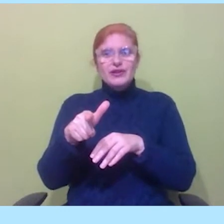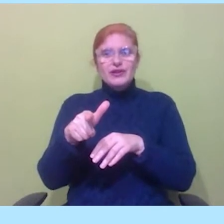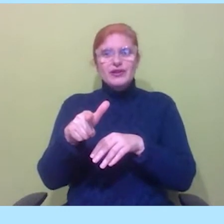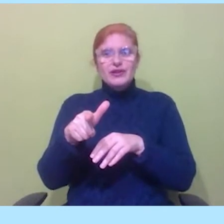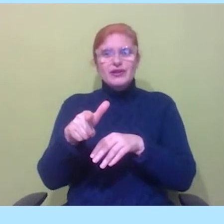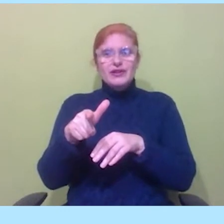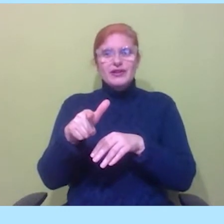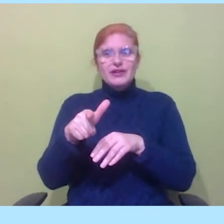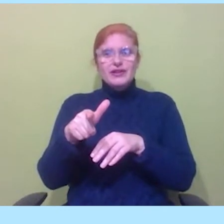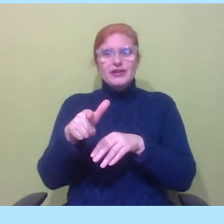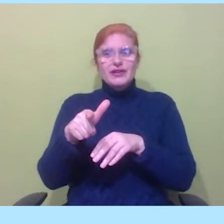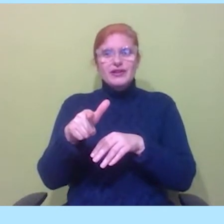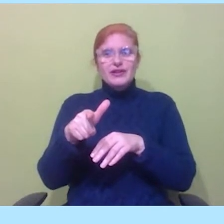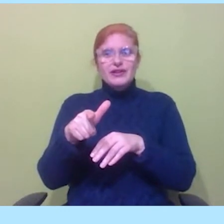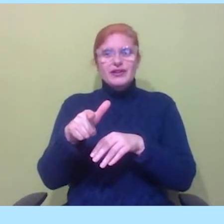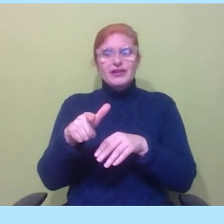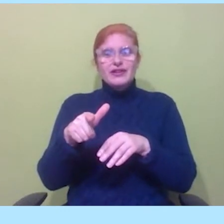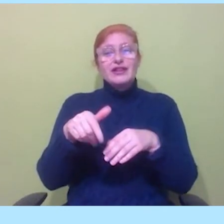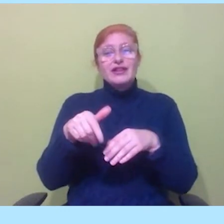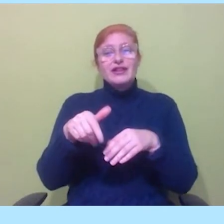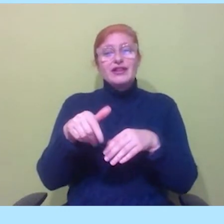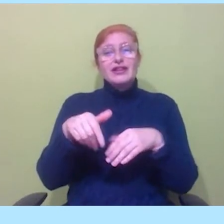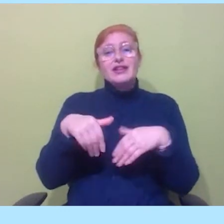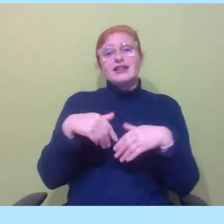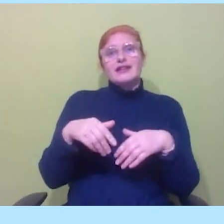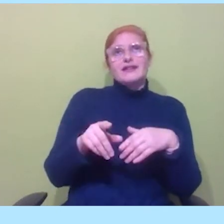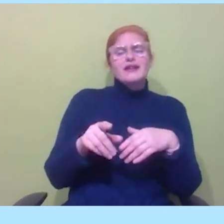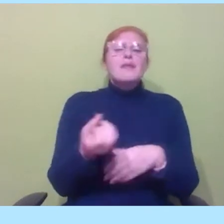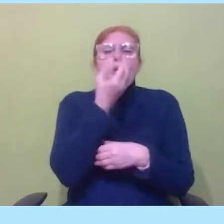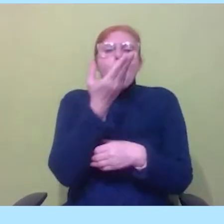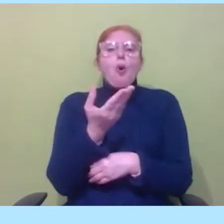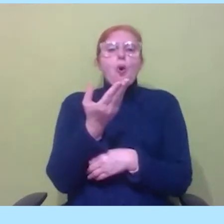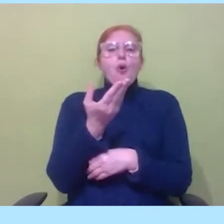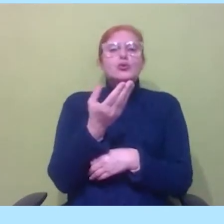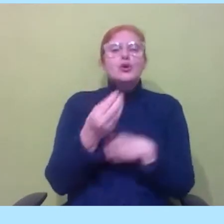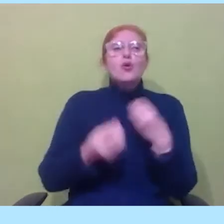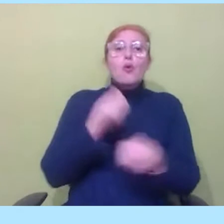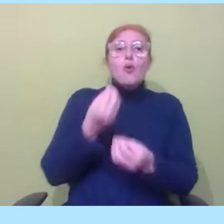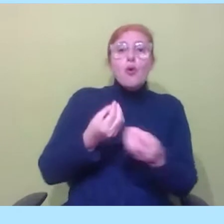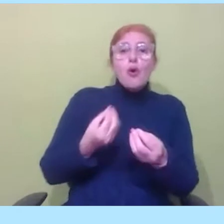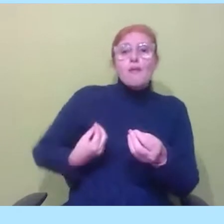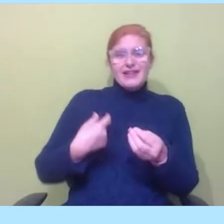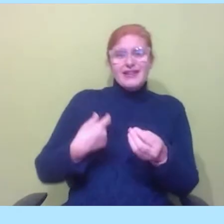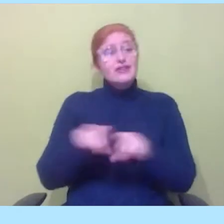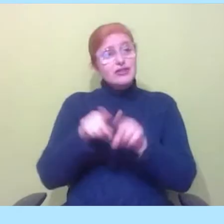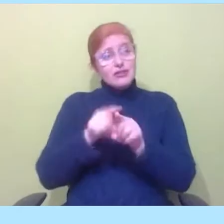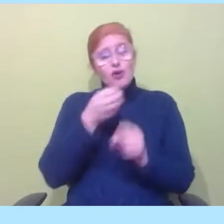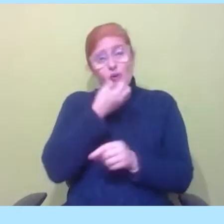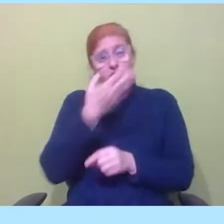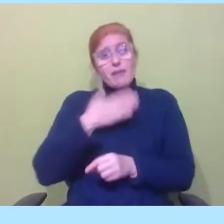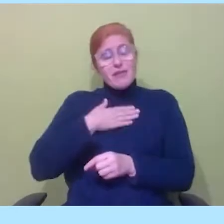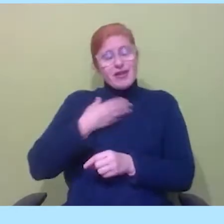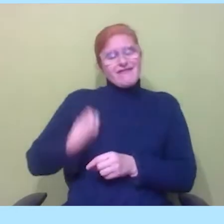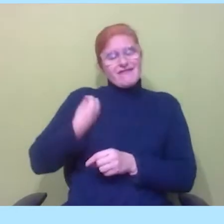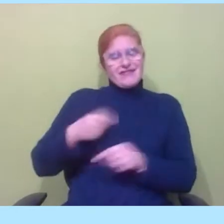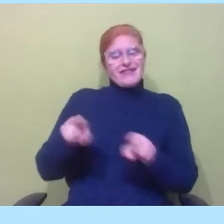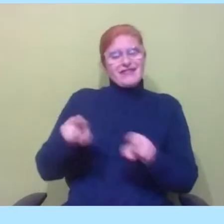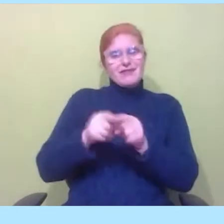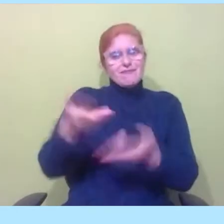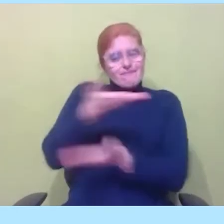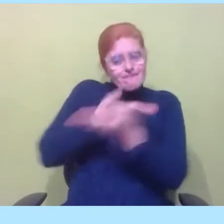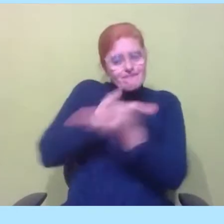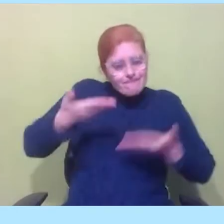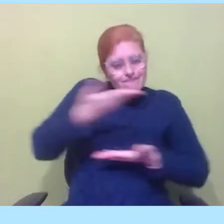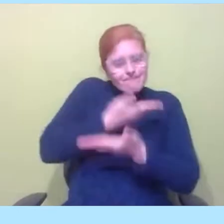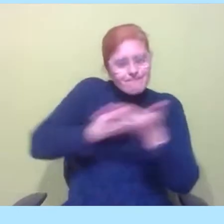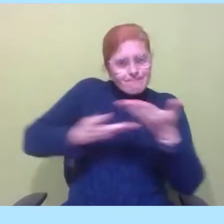conta como é a sua realidade, que eu vou tentar te contar como é a minha realidade aqui também. E aí fazer um mútuo